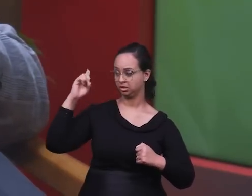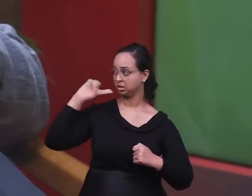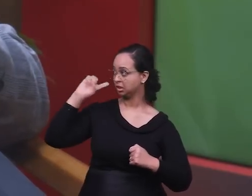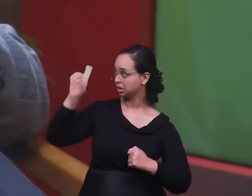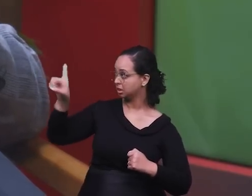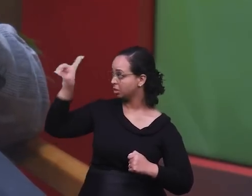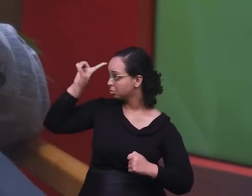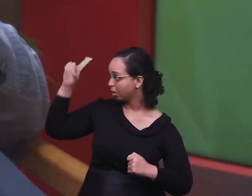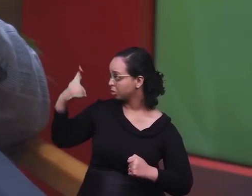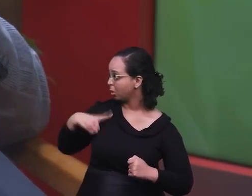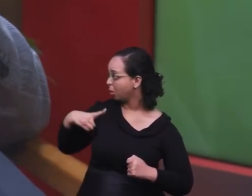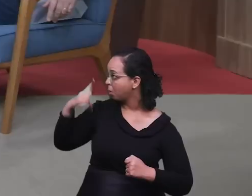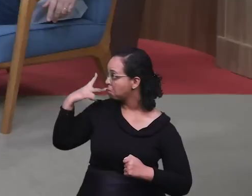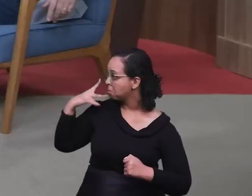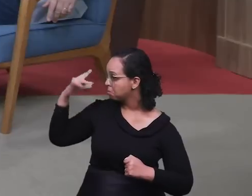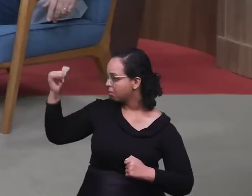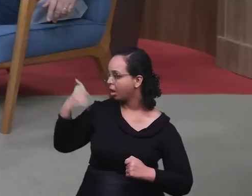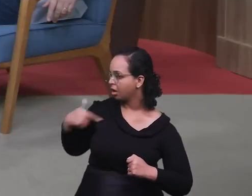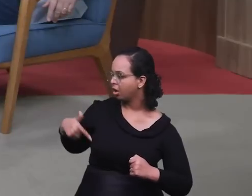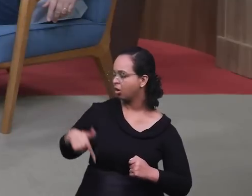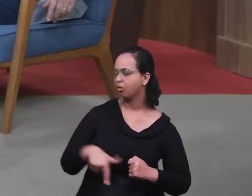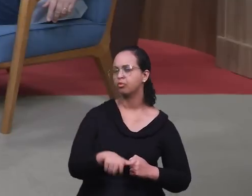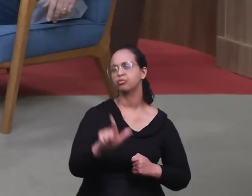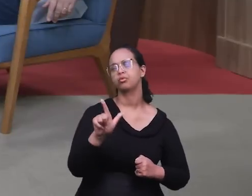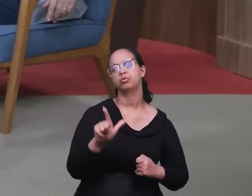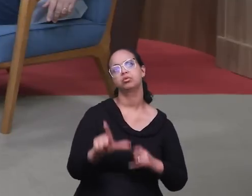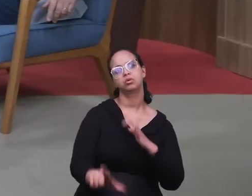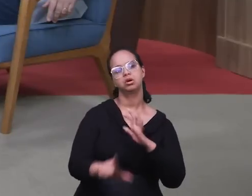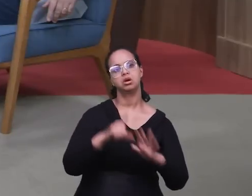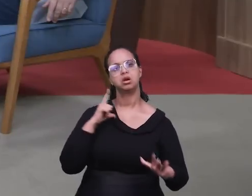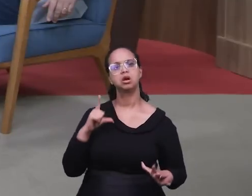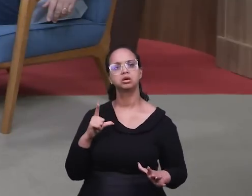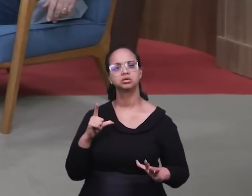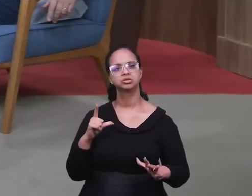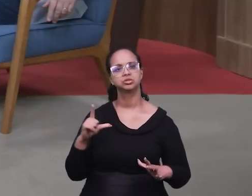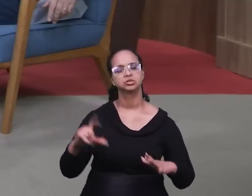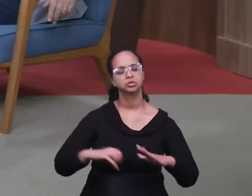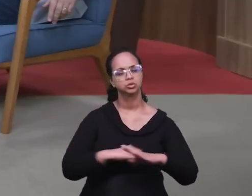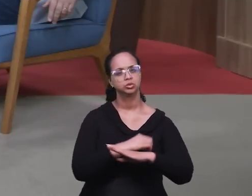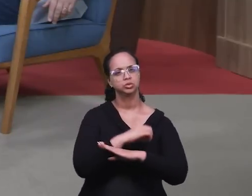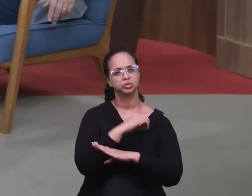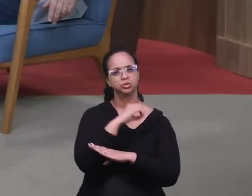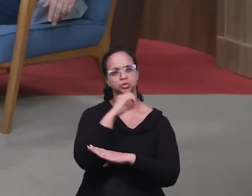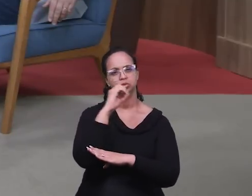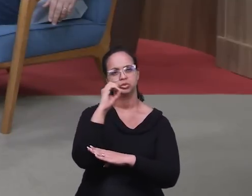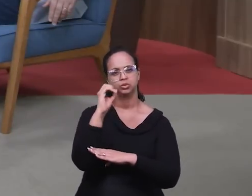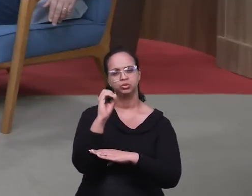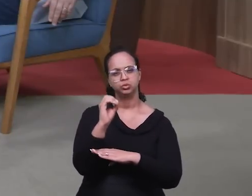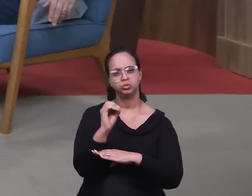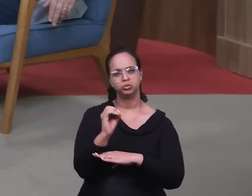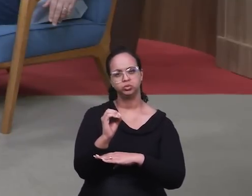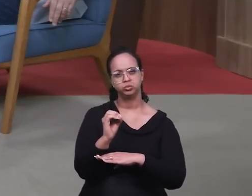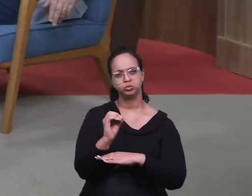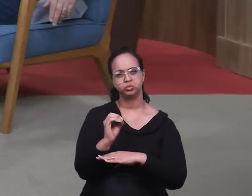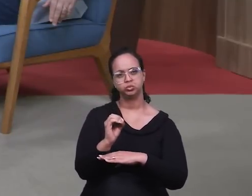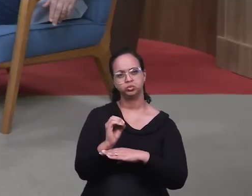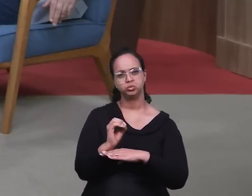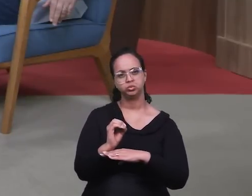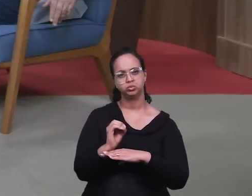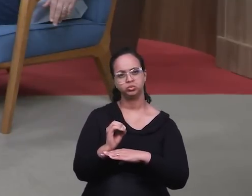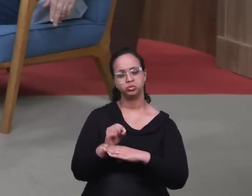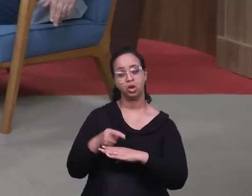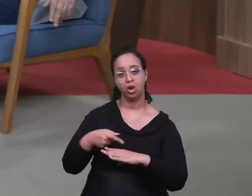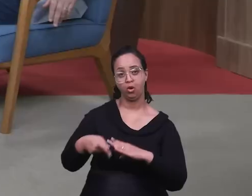diz: antes que refresque o dia e caiam as sombras, irei ao monte